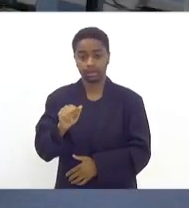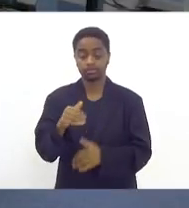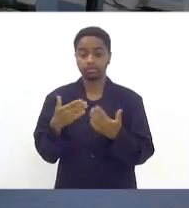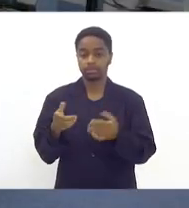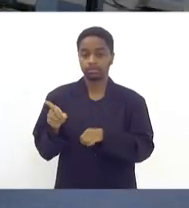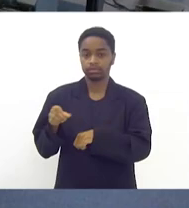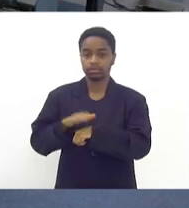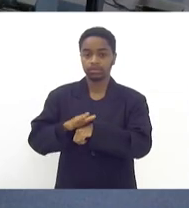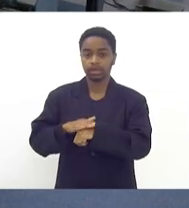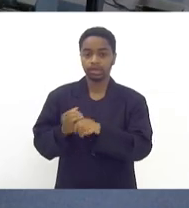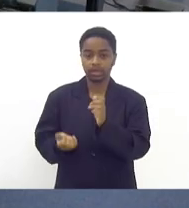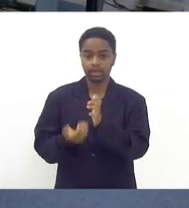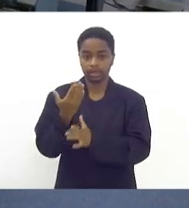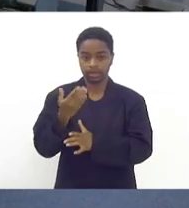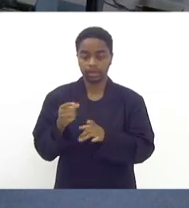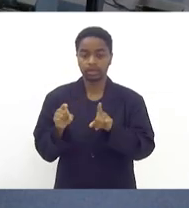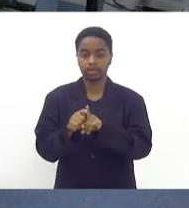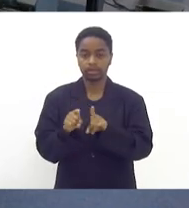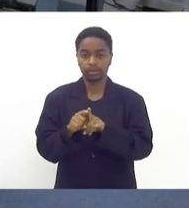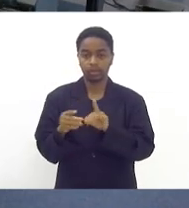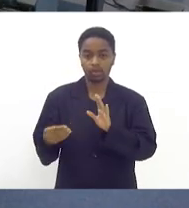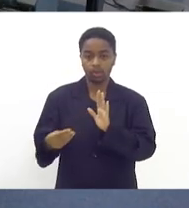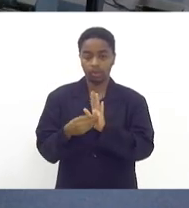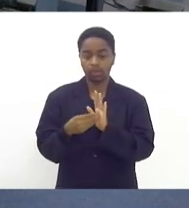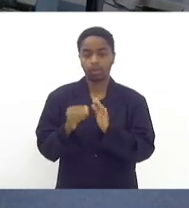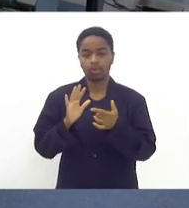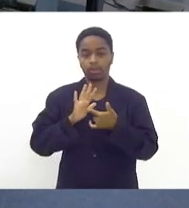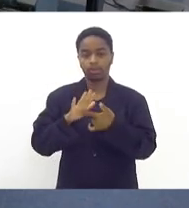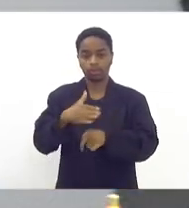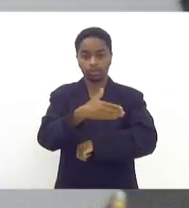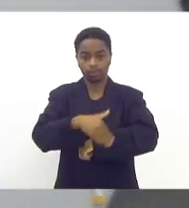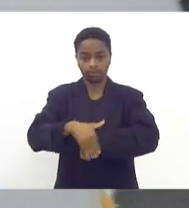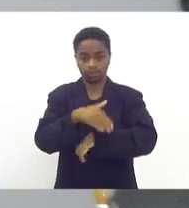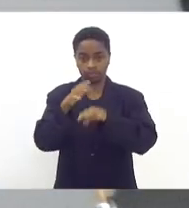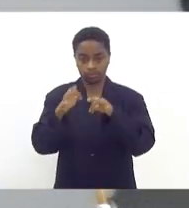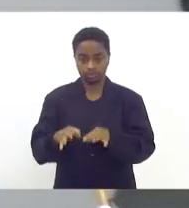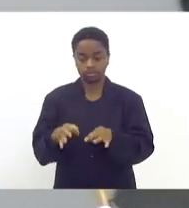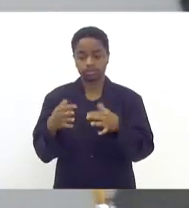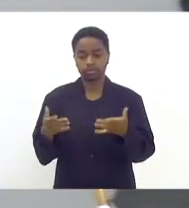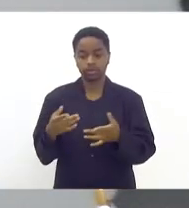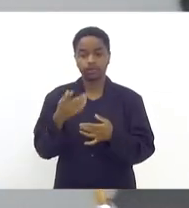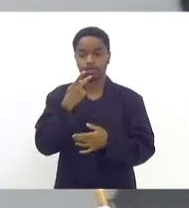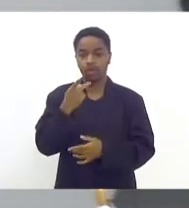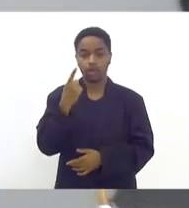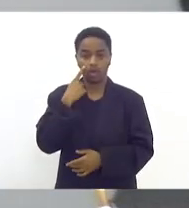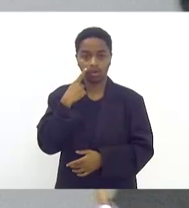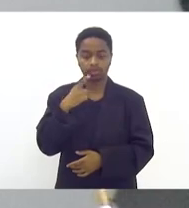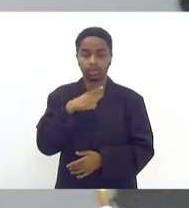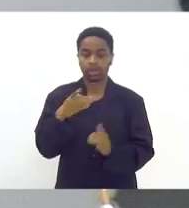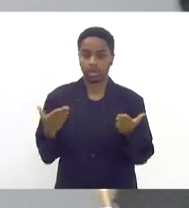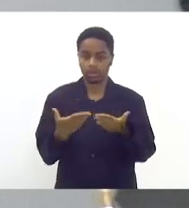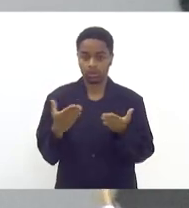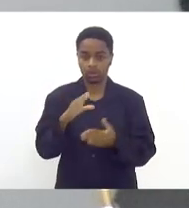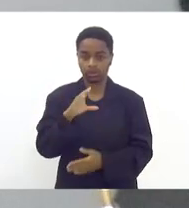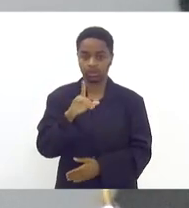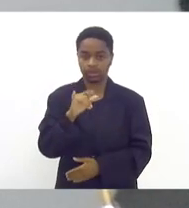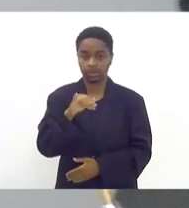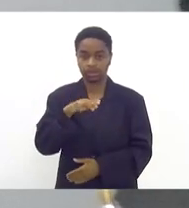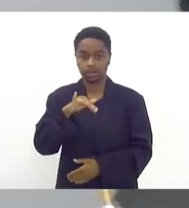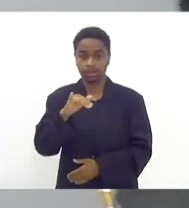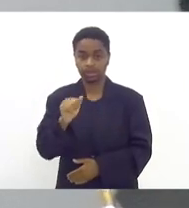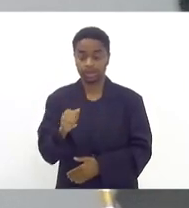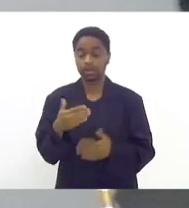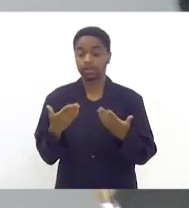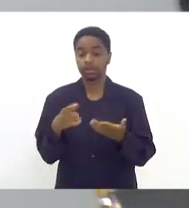clínica coloca a clínica lá dá o endereço para todo mundo Olha agora nós temos a clínica Então nós não vamos